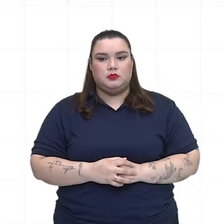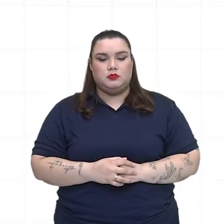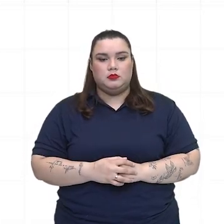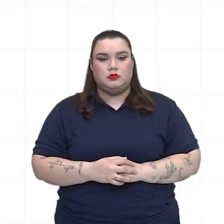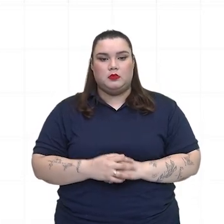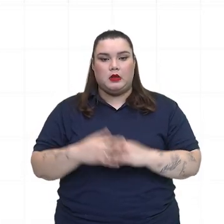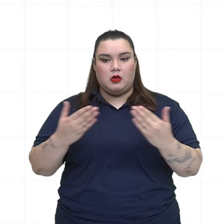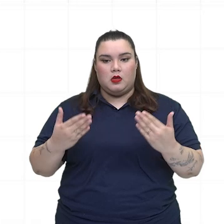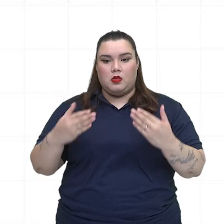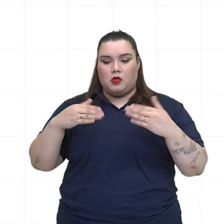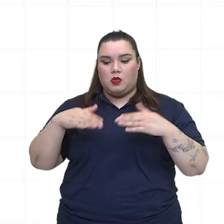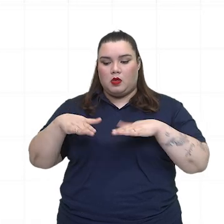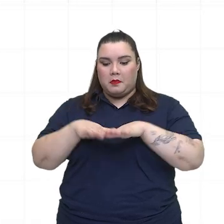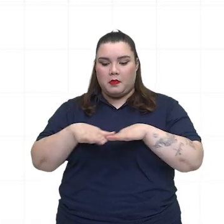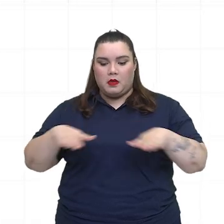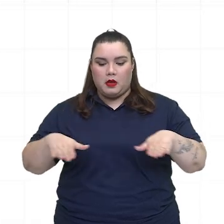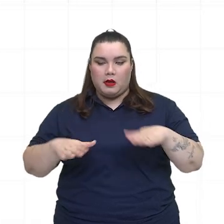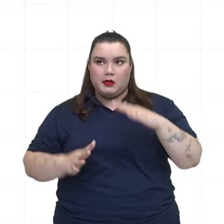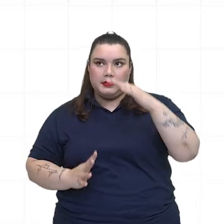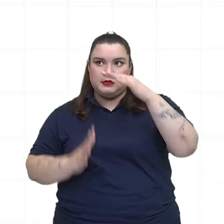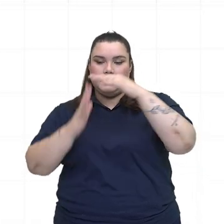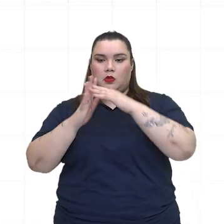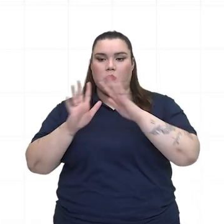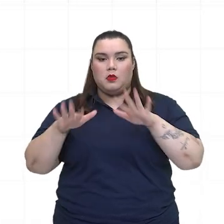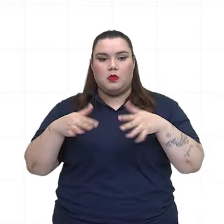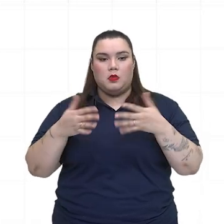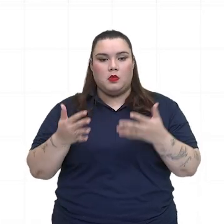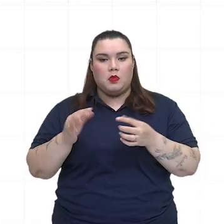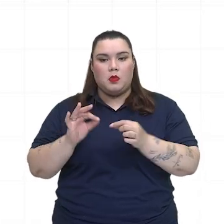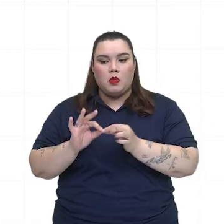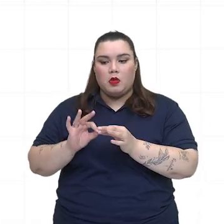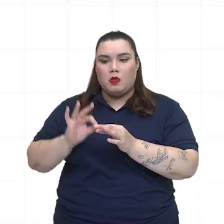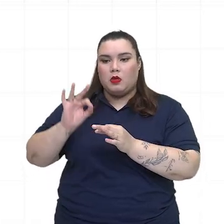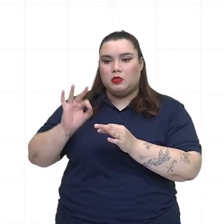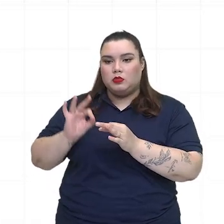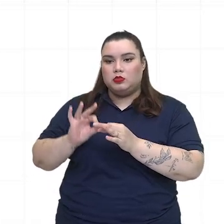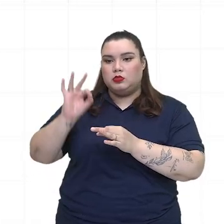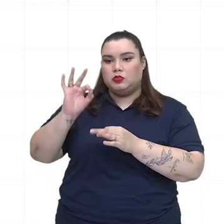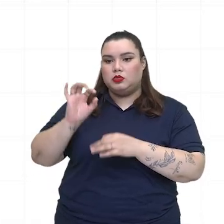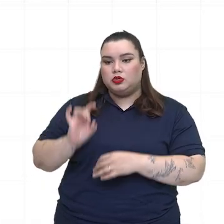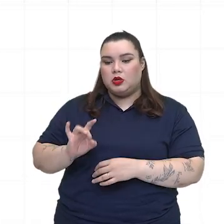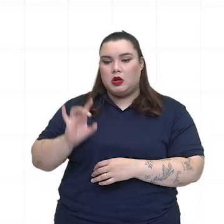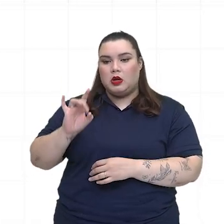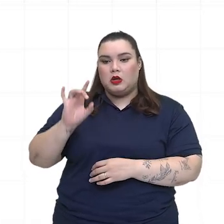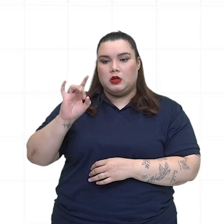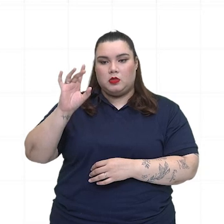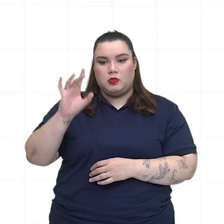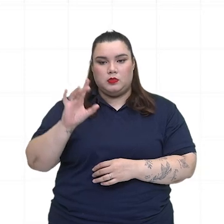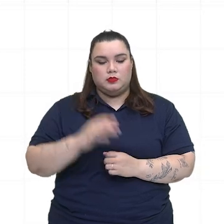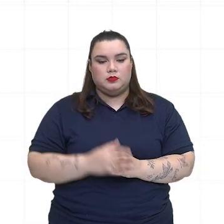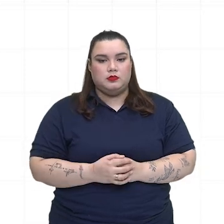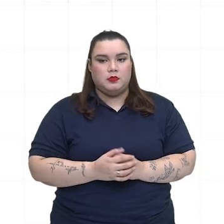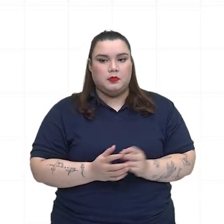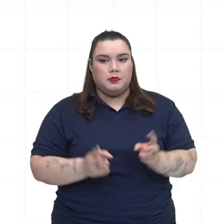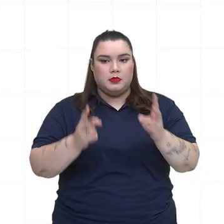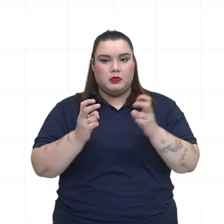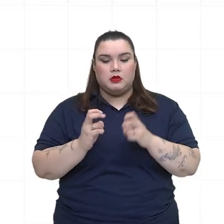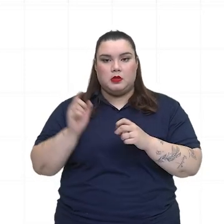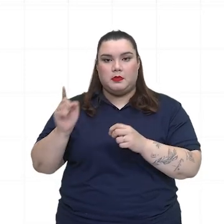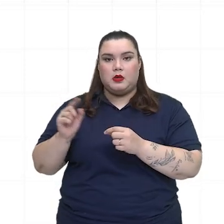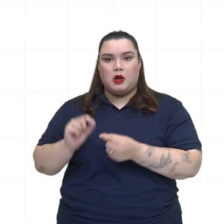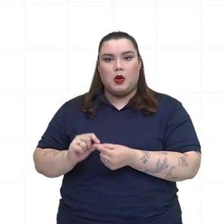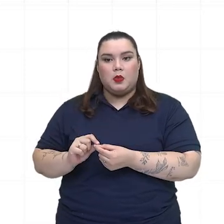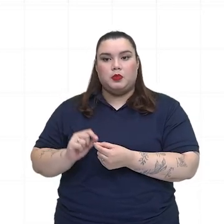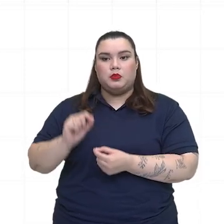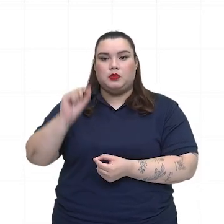Desde o solo até o topo, qual é a altura de cada andar? Então, vejam que a gente tem a medida dessa altura